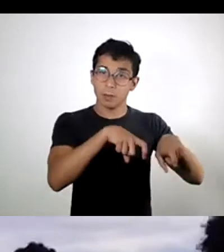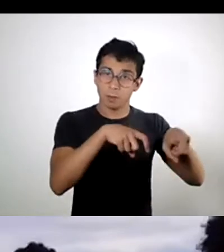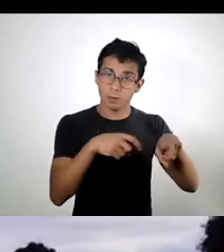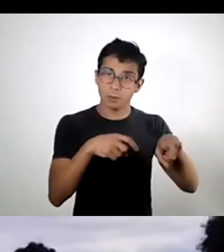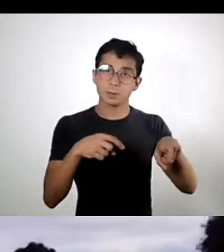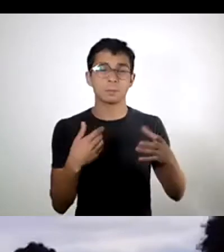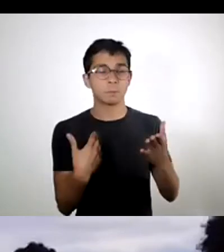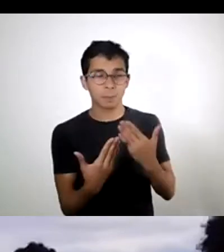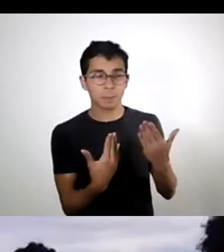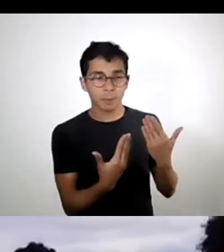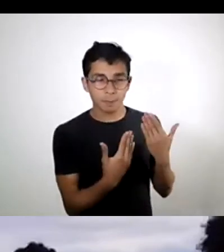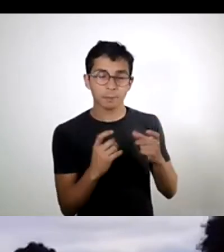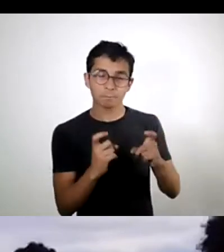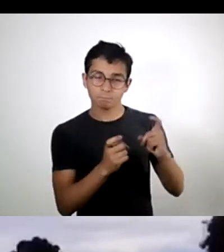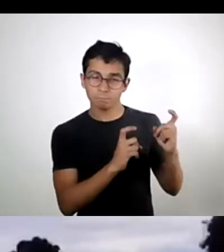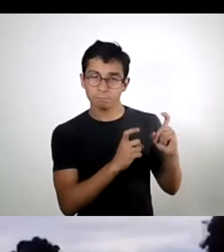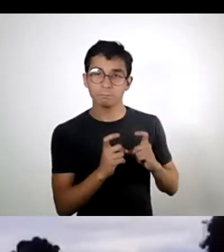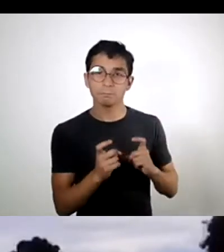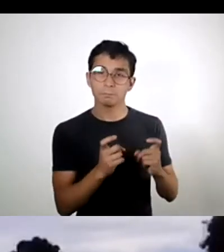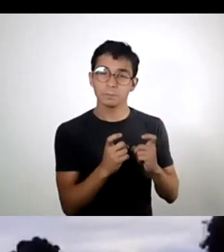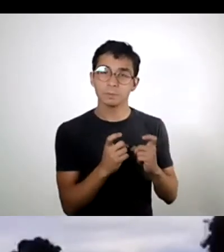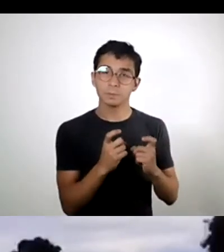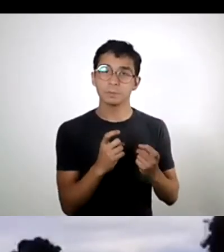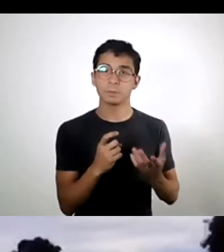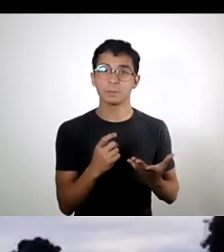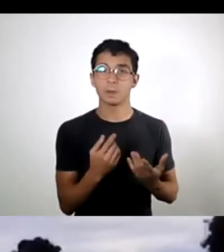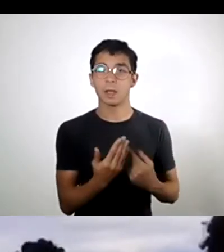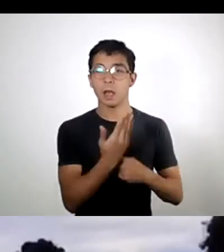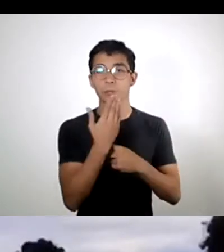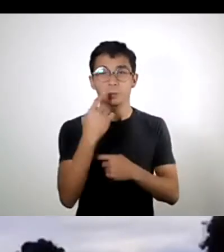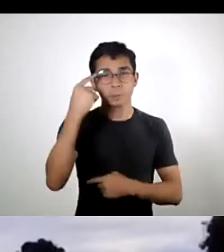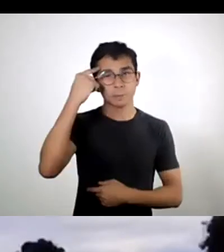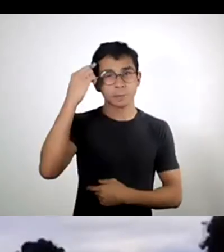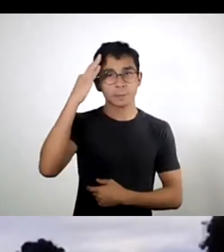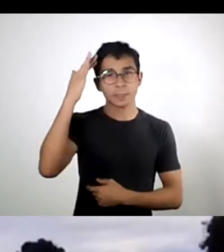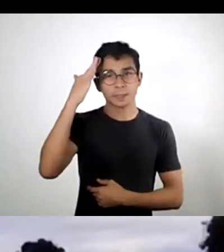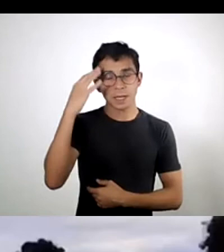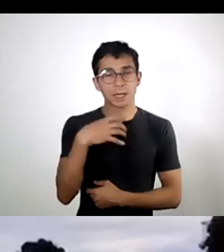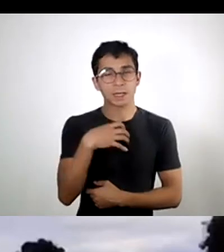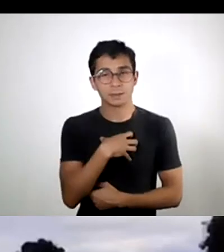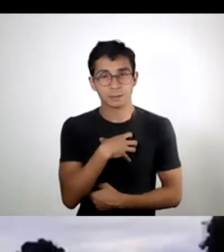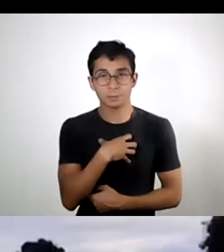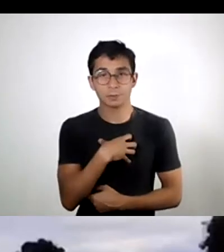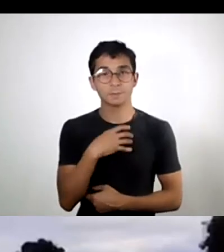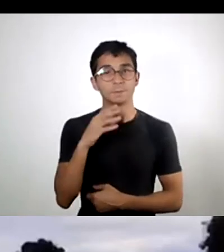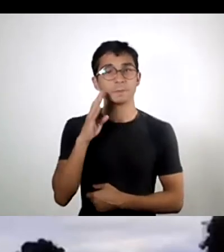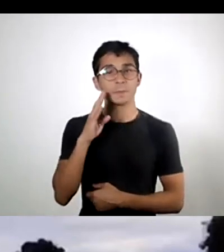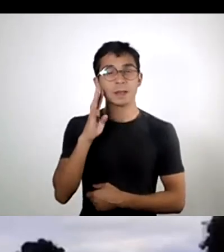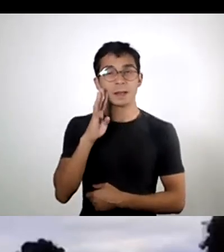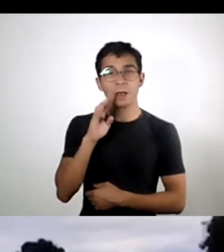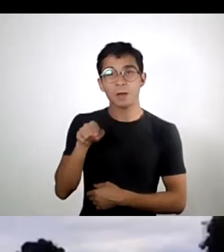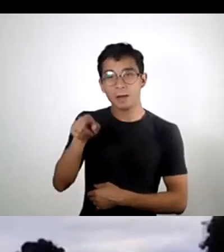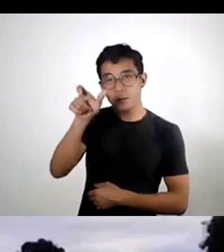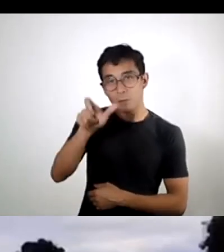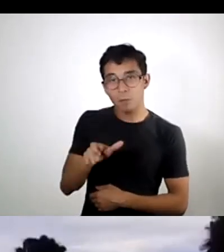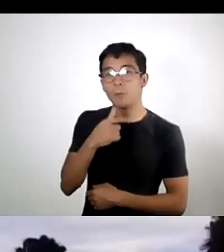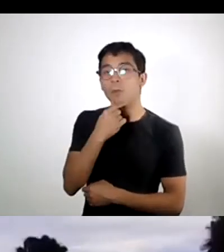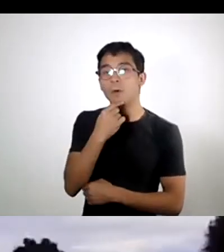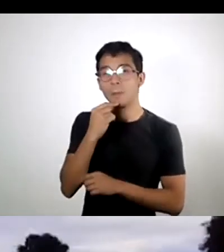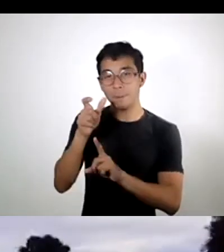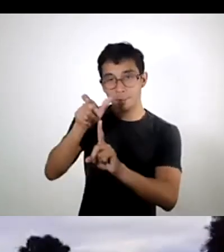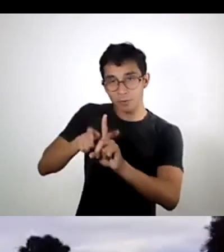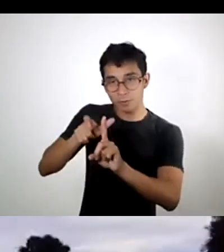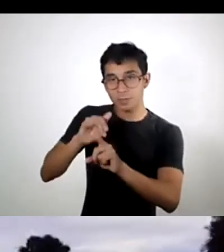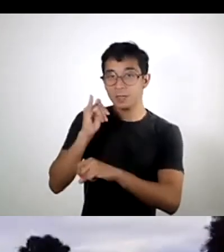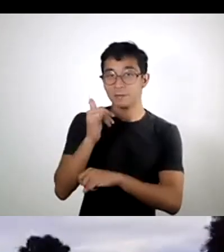Coivara. Para sentir e pensar. Eu gosto quando o Deco diz assim, olha, para eu desenhar a roça, eu precisava sentir, né,